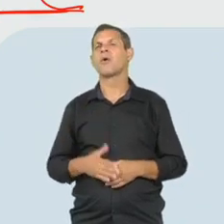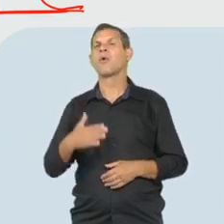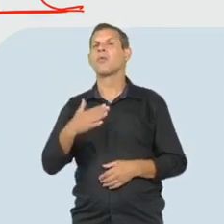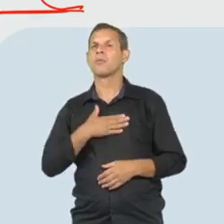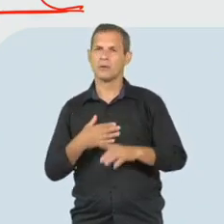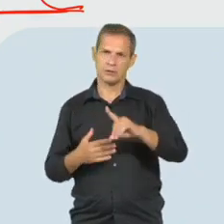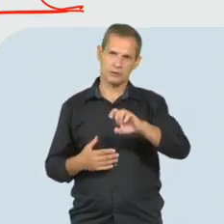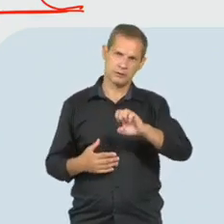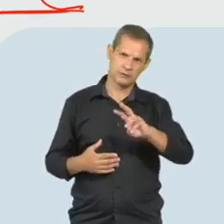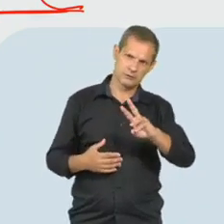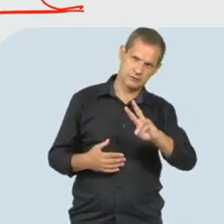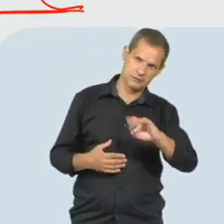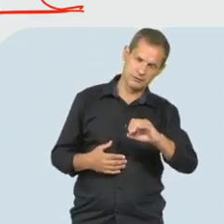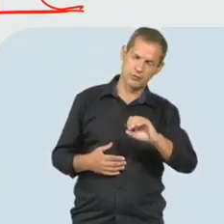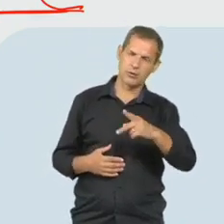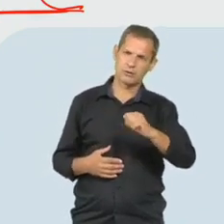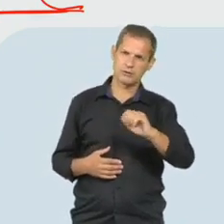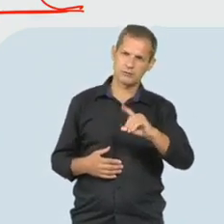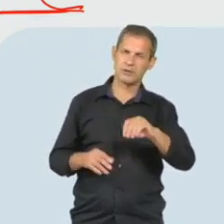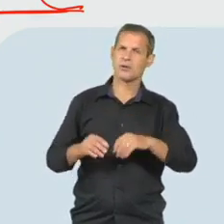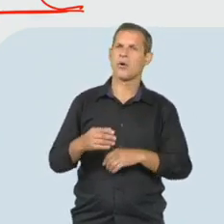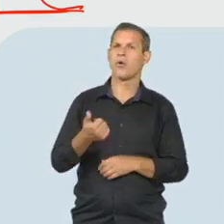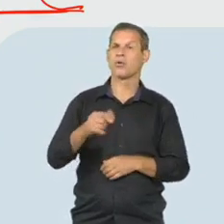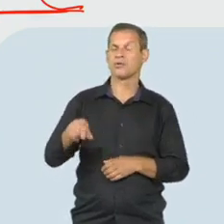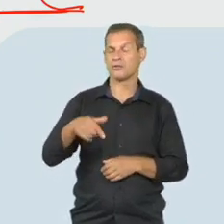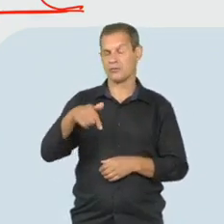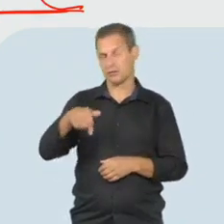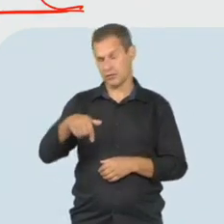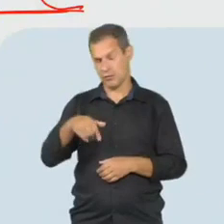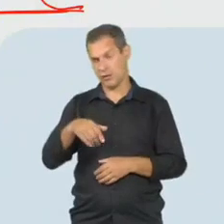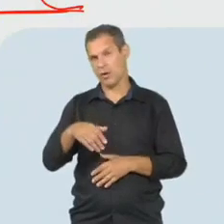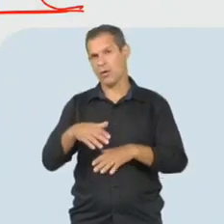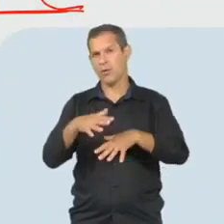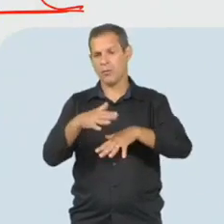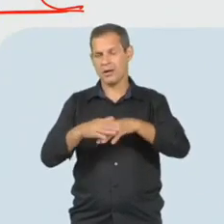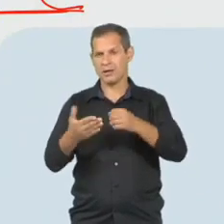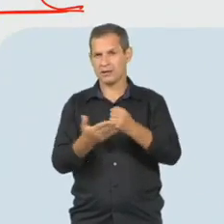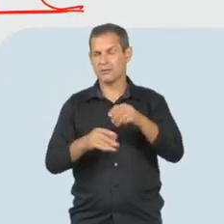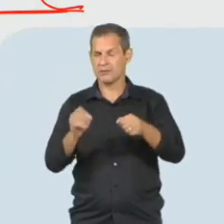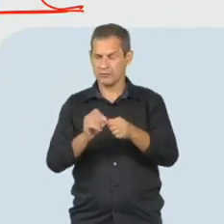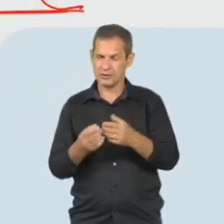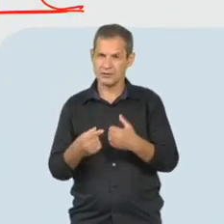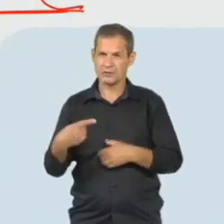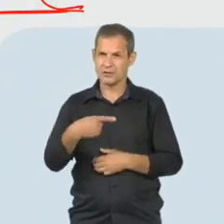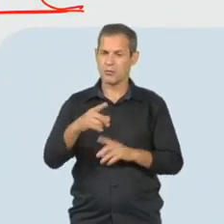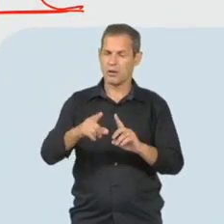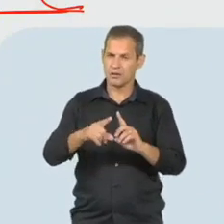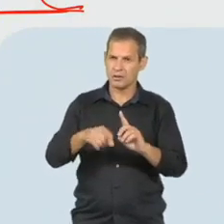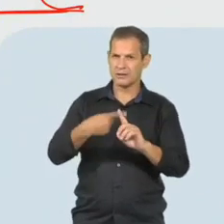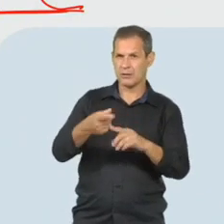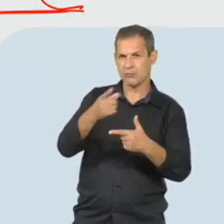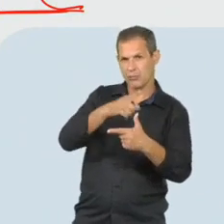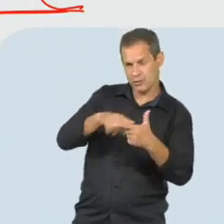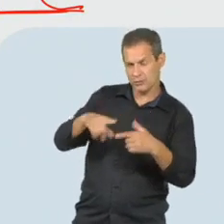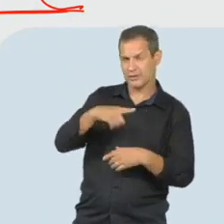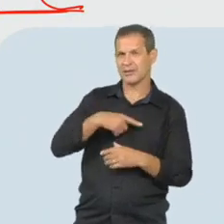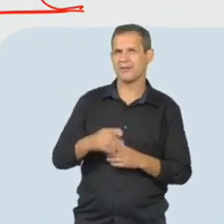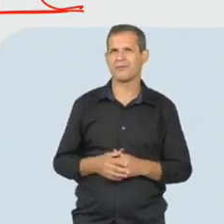11,07. Resolvendo tudo isso aqui, é claro, utilizando a matemática básica, eu faço a subtração, depois eu faço a divisão, vai